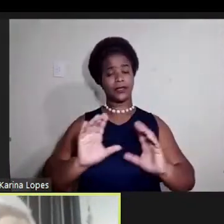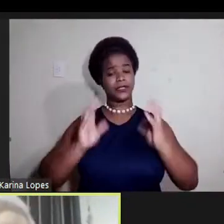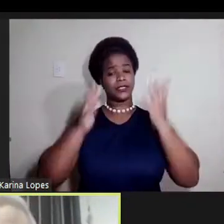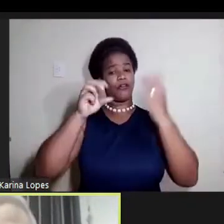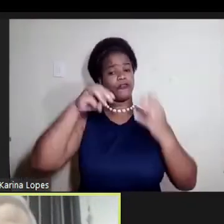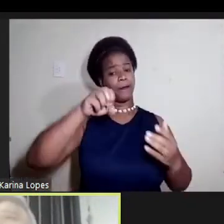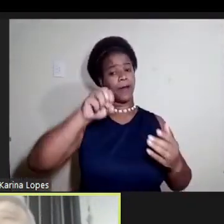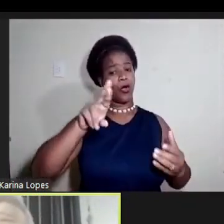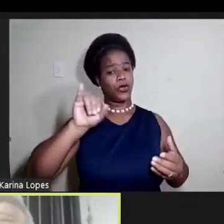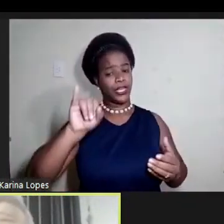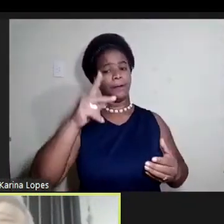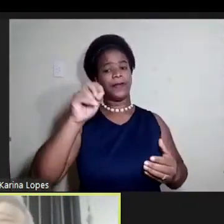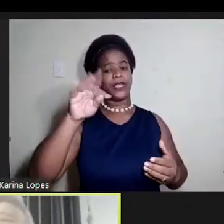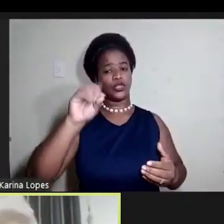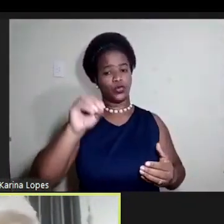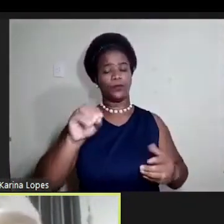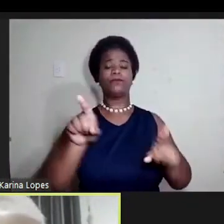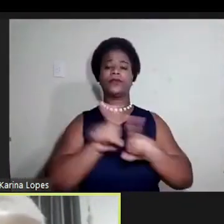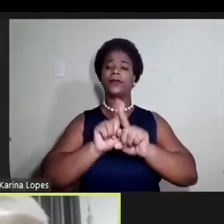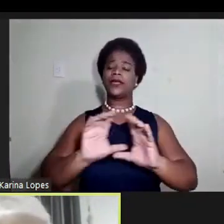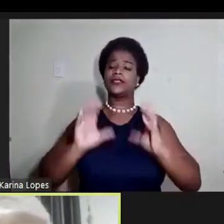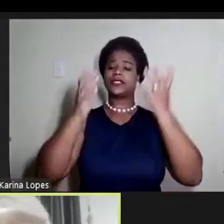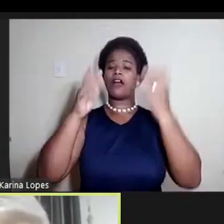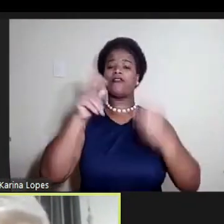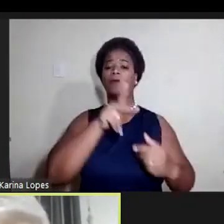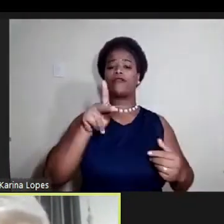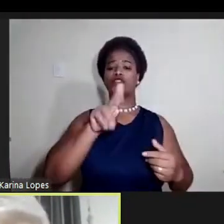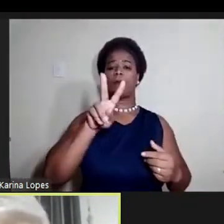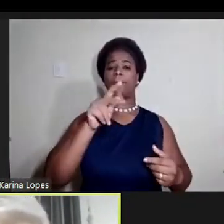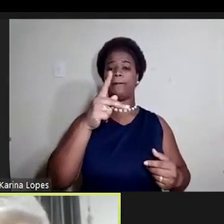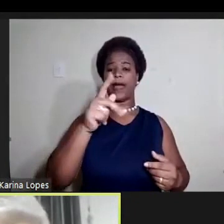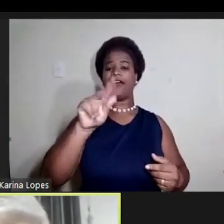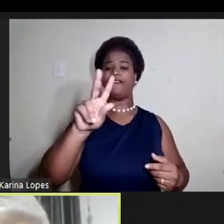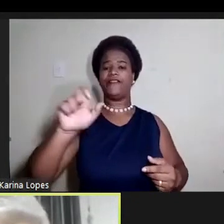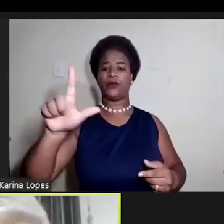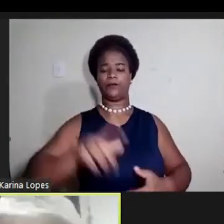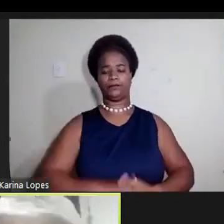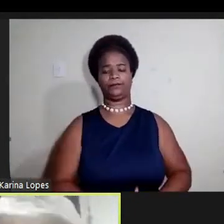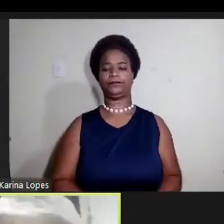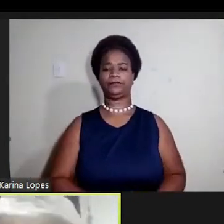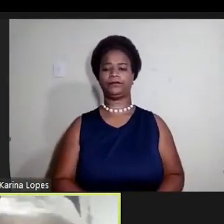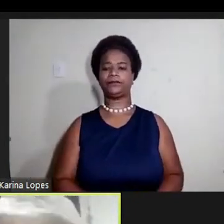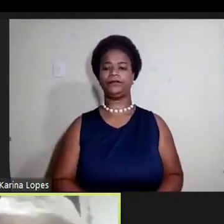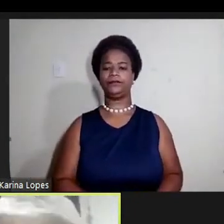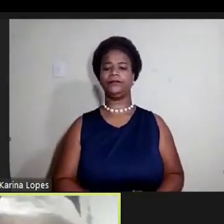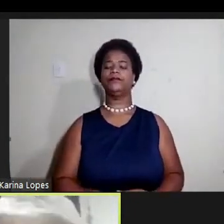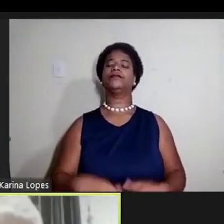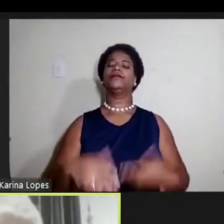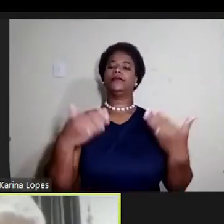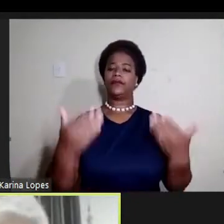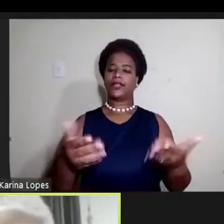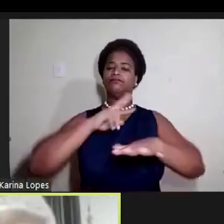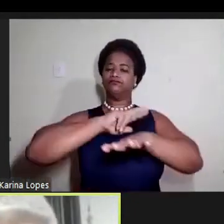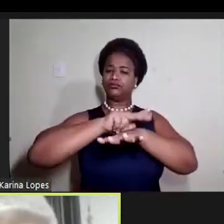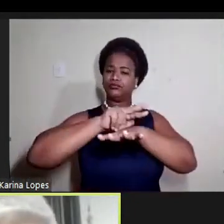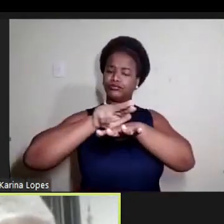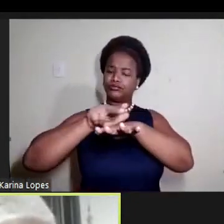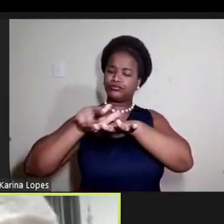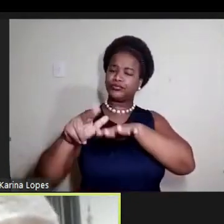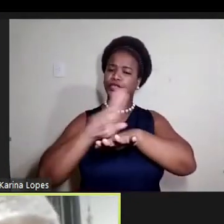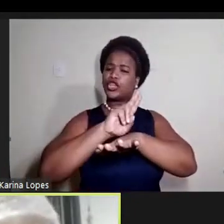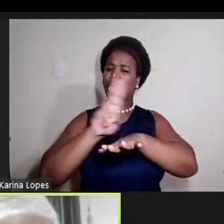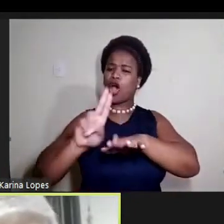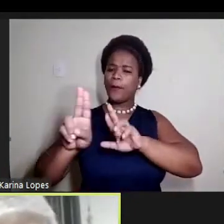Oliveira, salve professor Pável, Márcio Rezende, Adriana, Júlio,